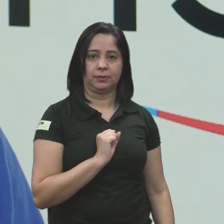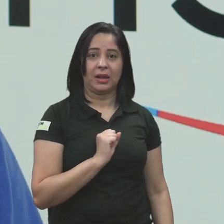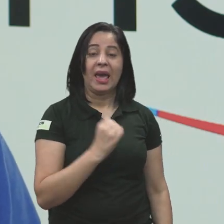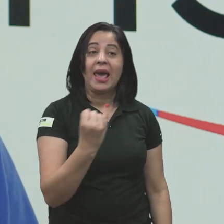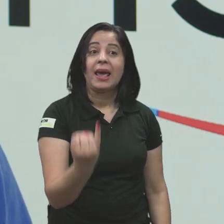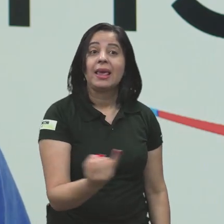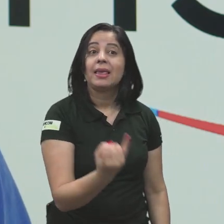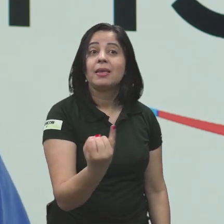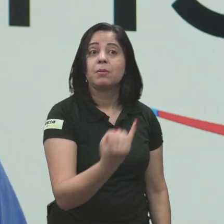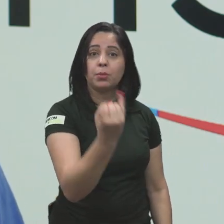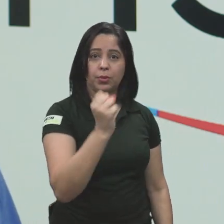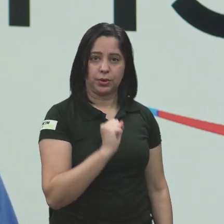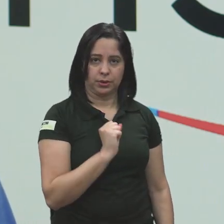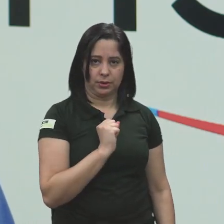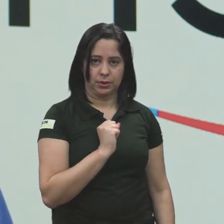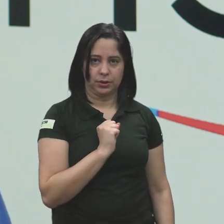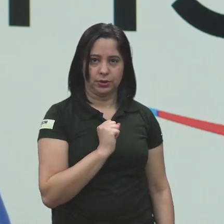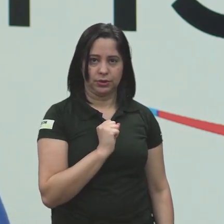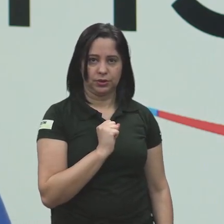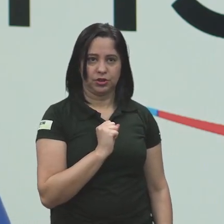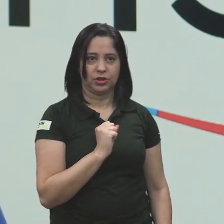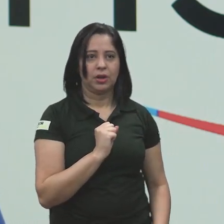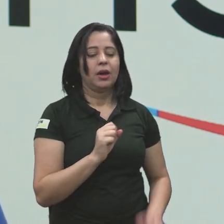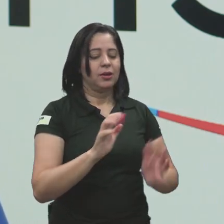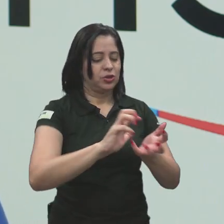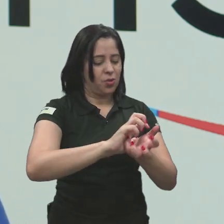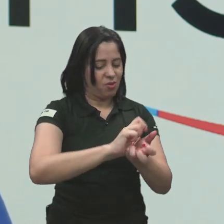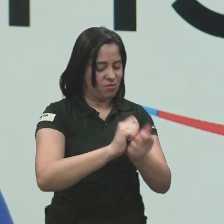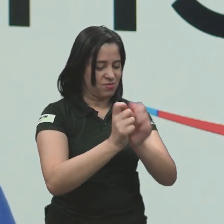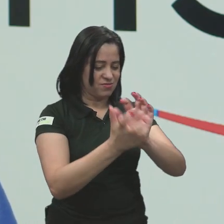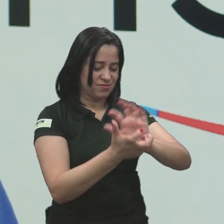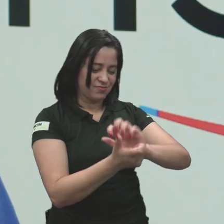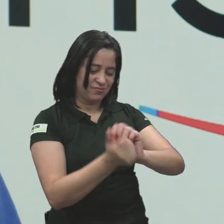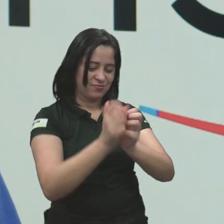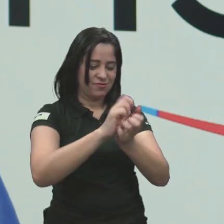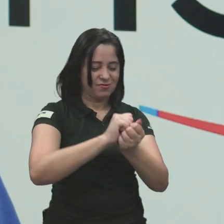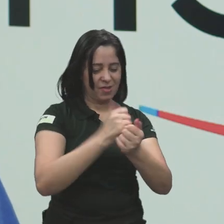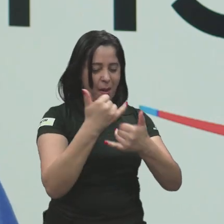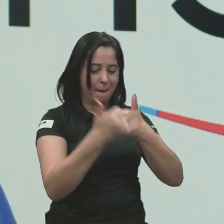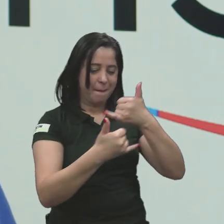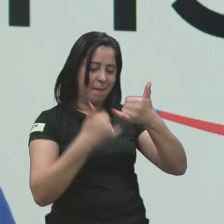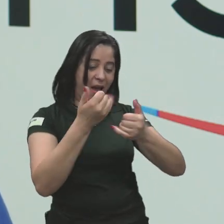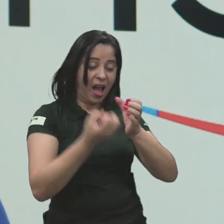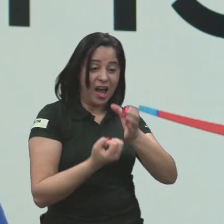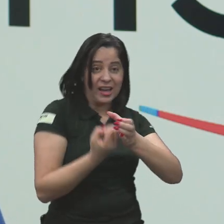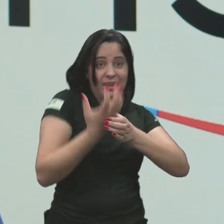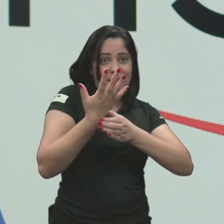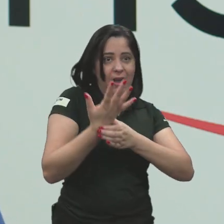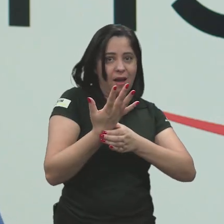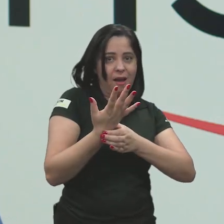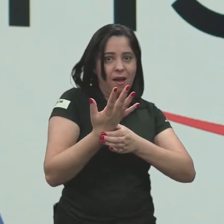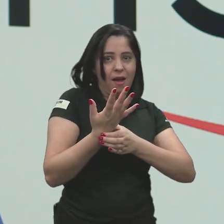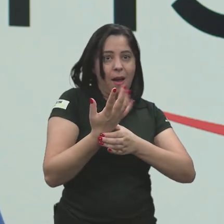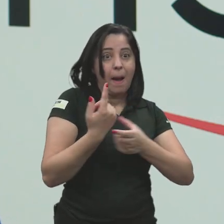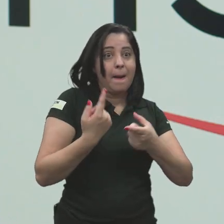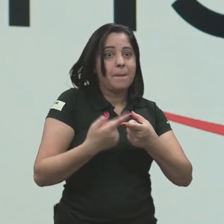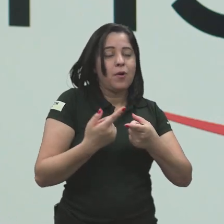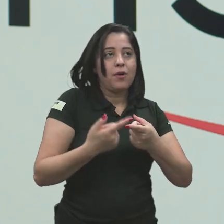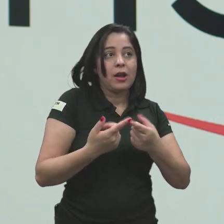o brinquedo que é construído manualmente como um ensaio para a vida adulta. Então você facilita tudo,